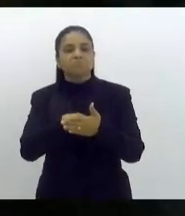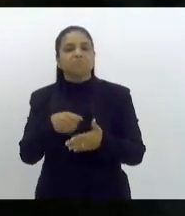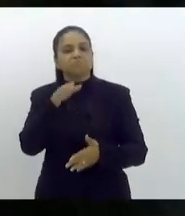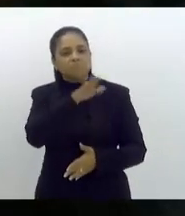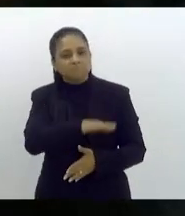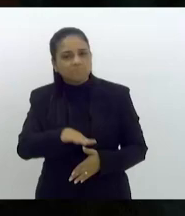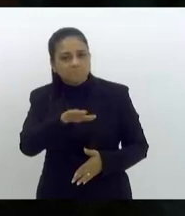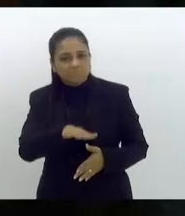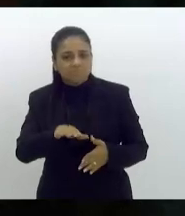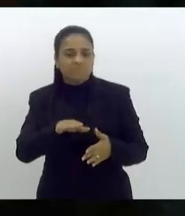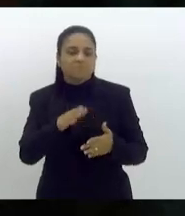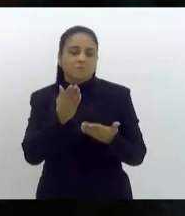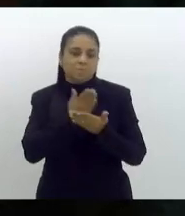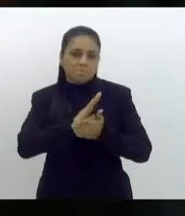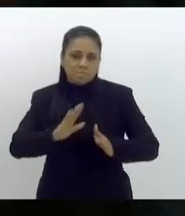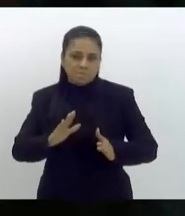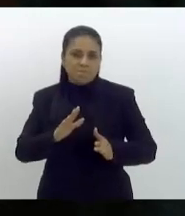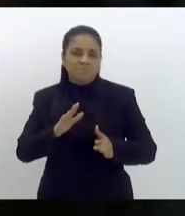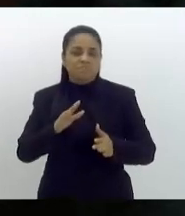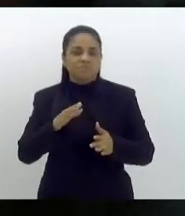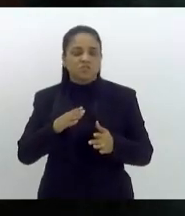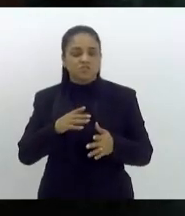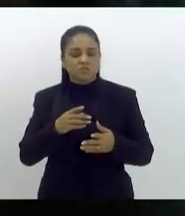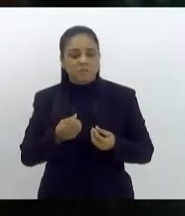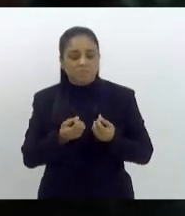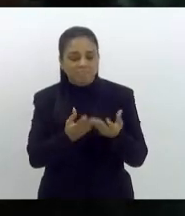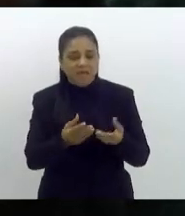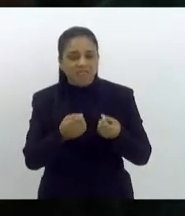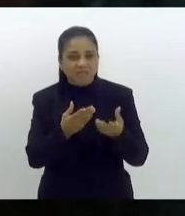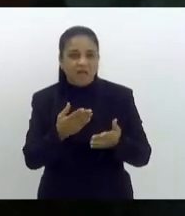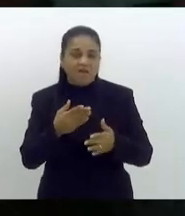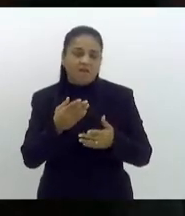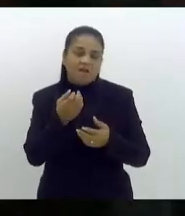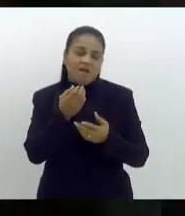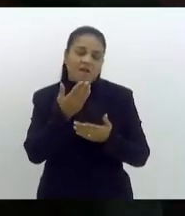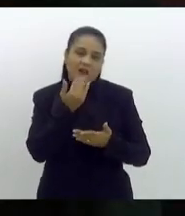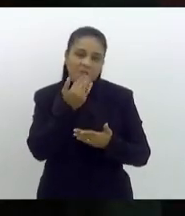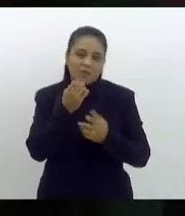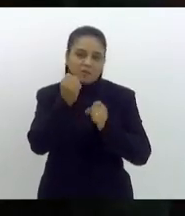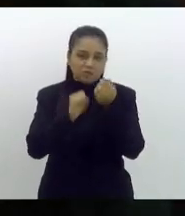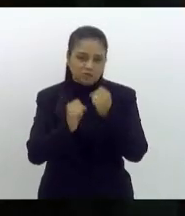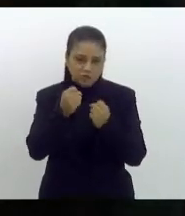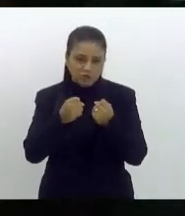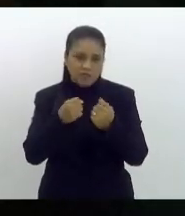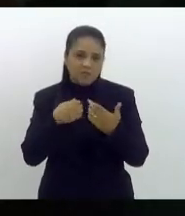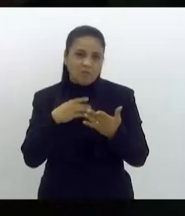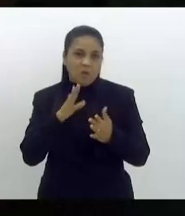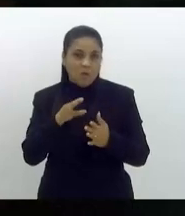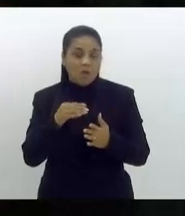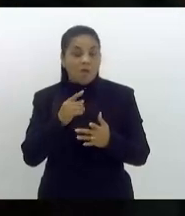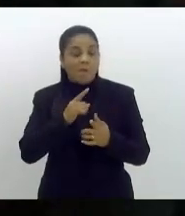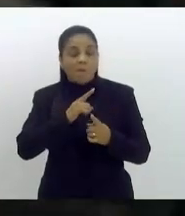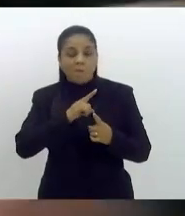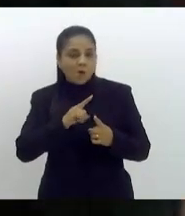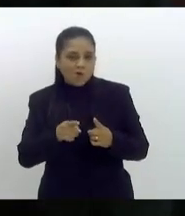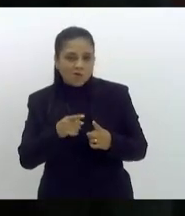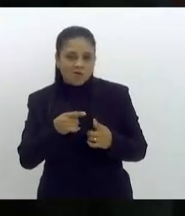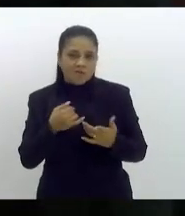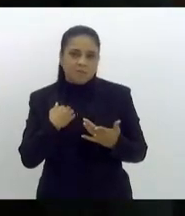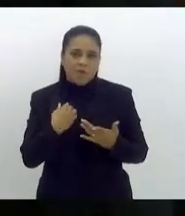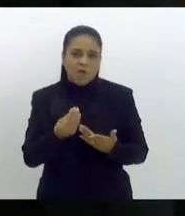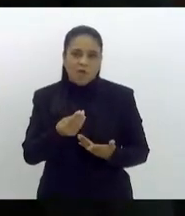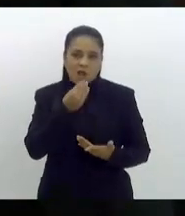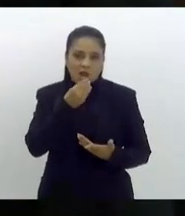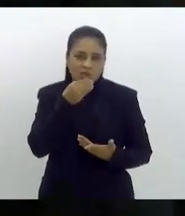de porcaria porque o seu projeto não proíbe de ter comida não proíbe de ter lanche rápido proíbe de ter